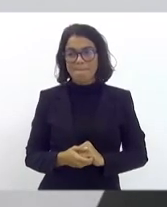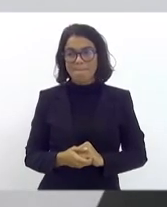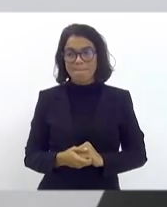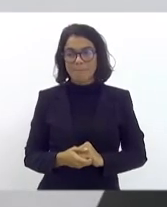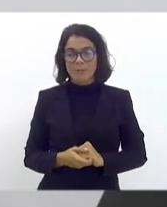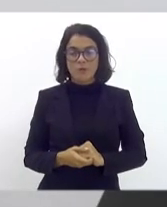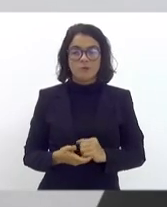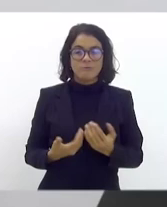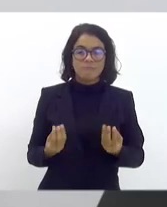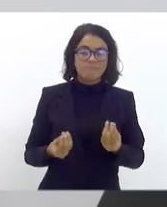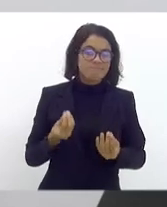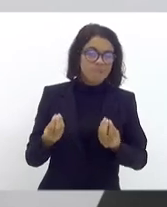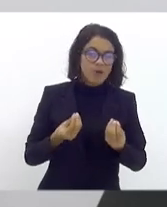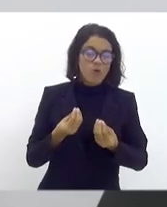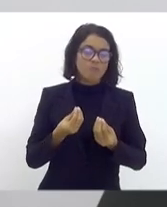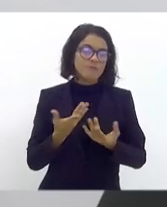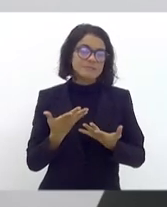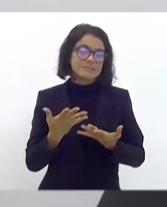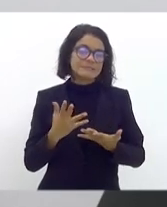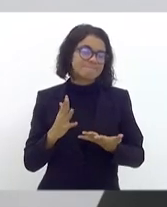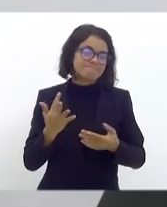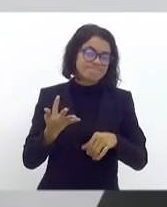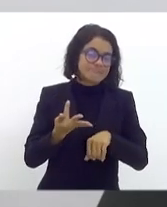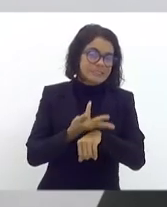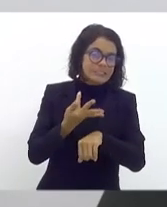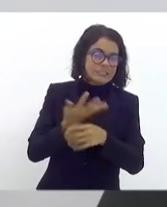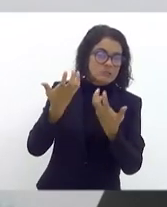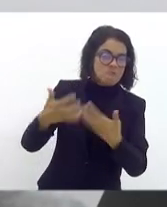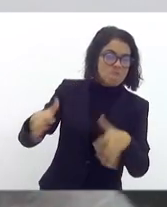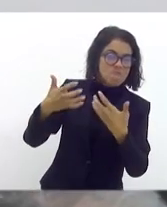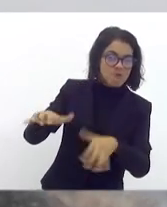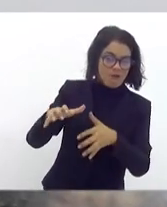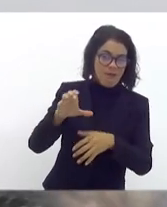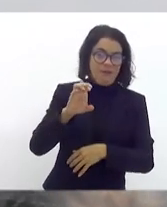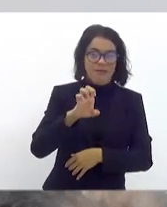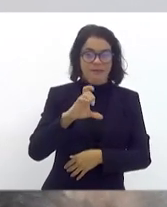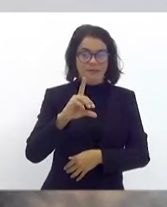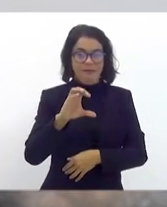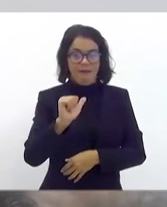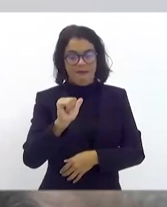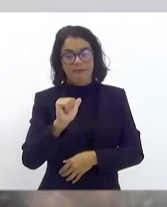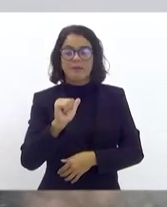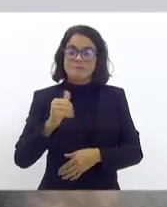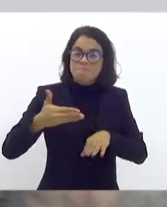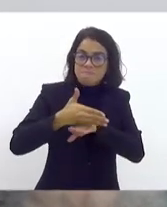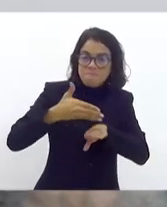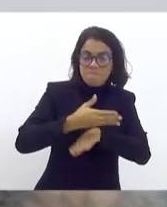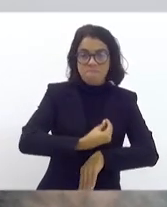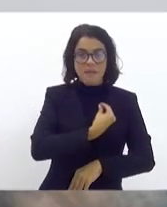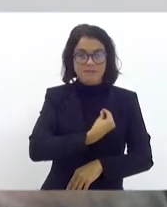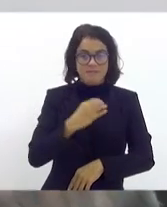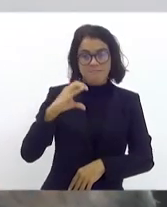uma certa, digamos, resistência por parte do ECAD de participar de eventual CPI